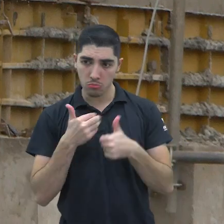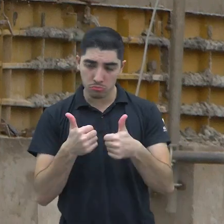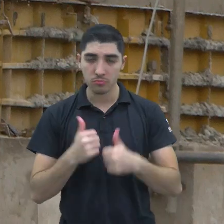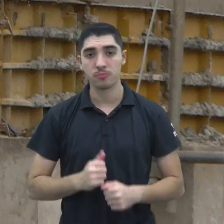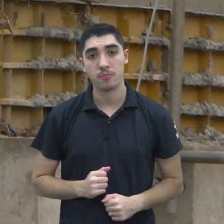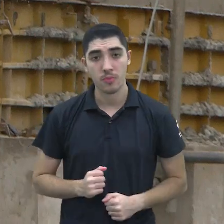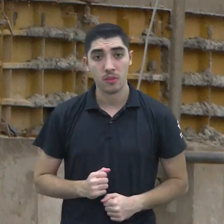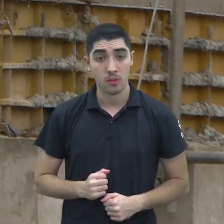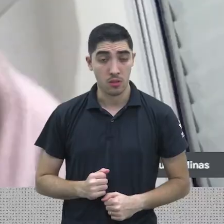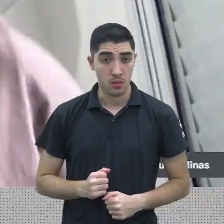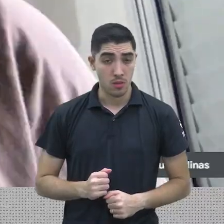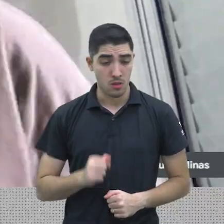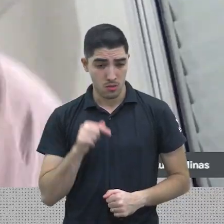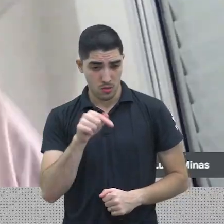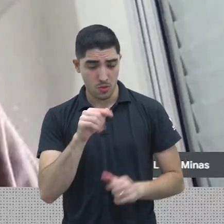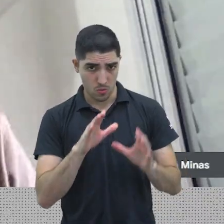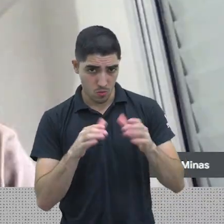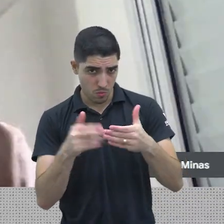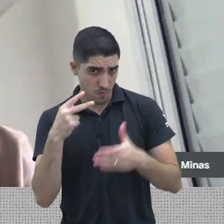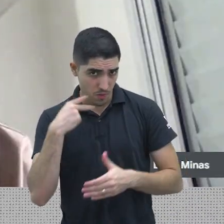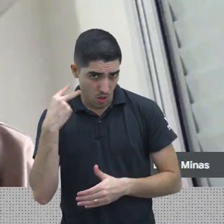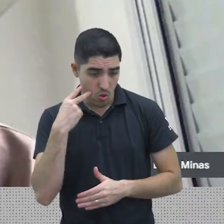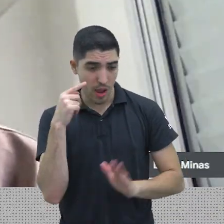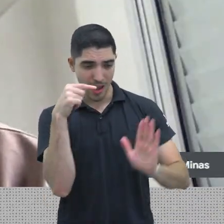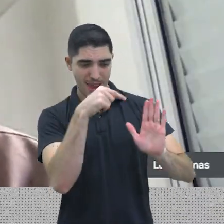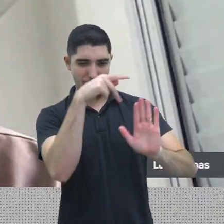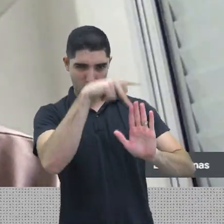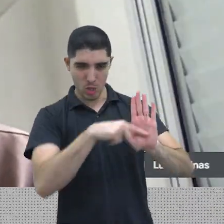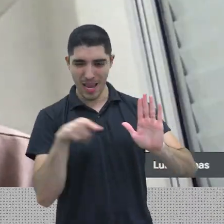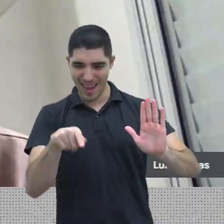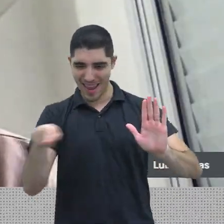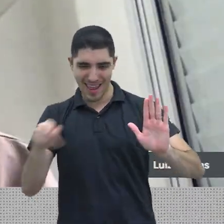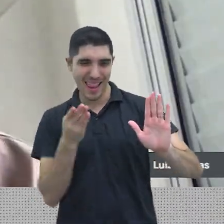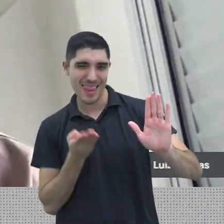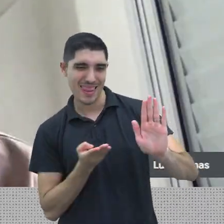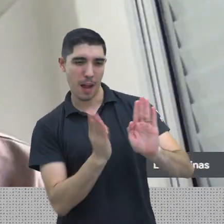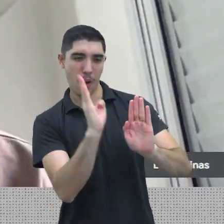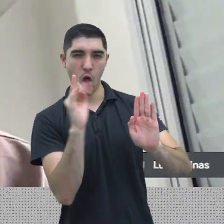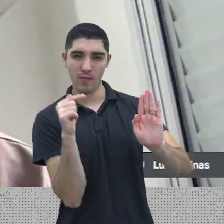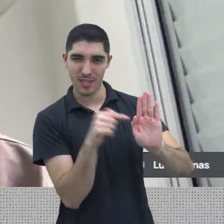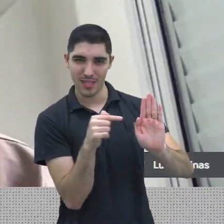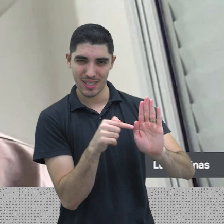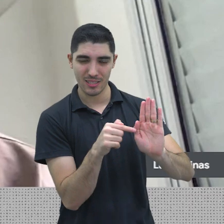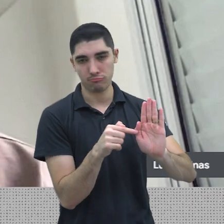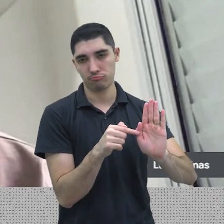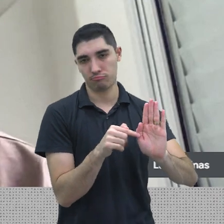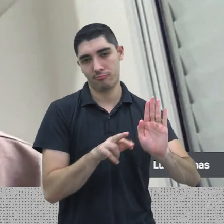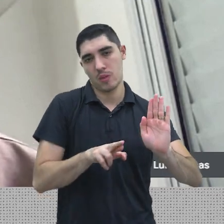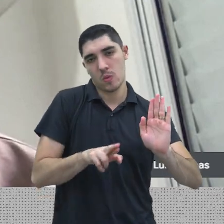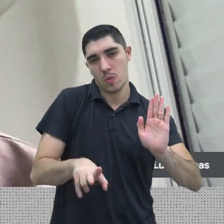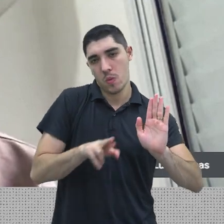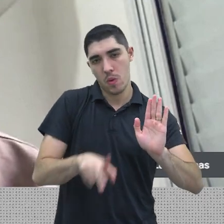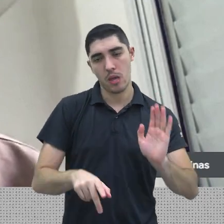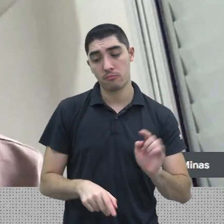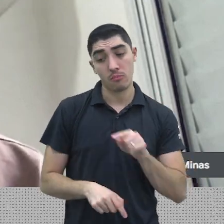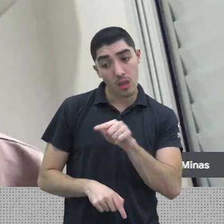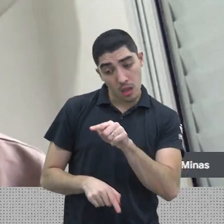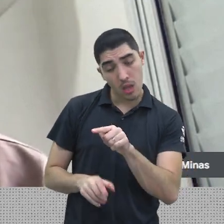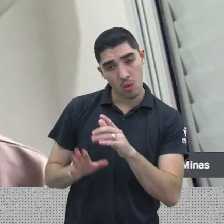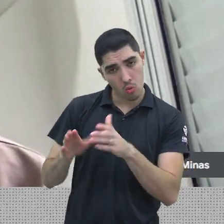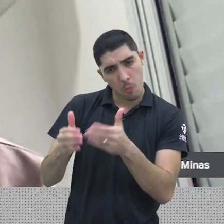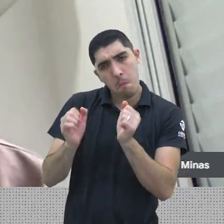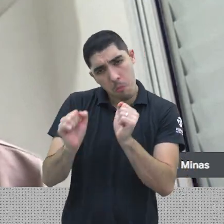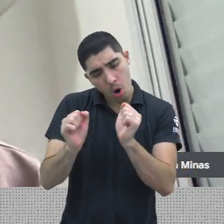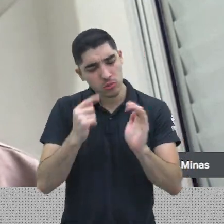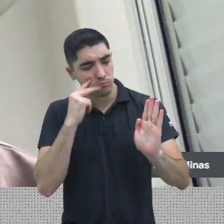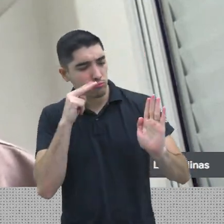da população. A comissão não aprova o projeto em si, tá? O projeto da obra, vamos dizer assim, né? É